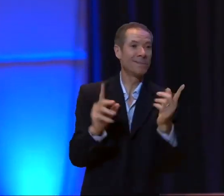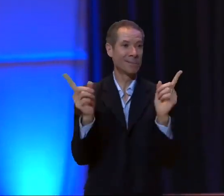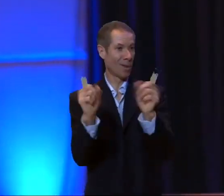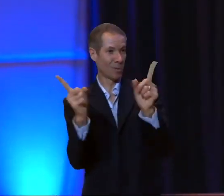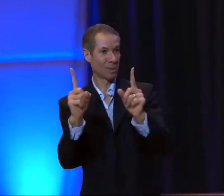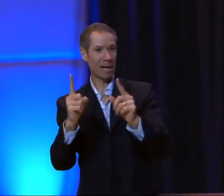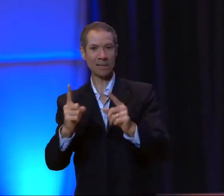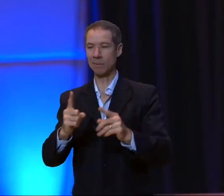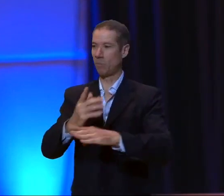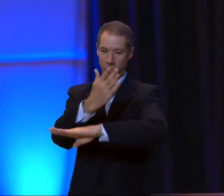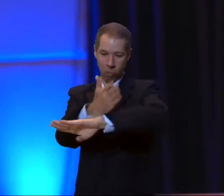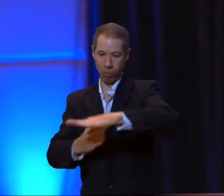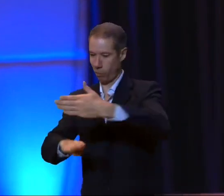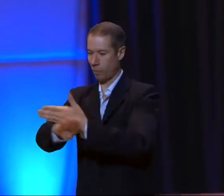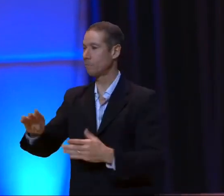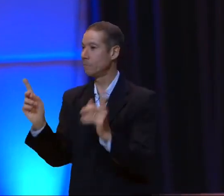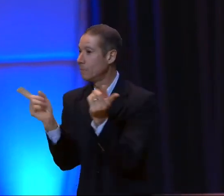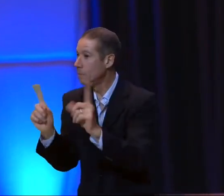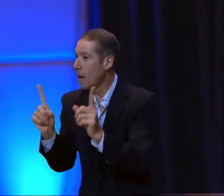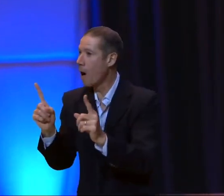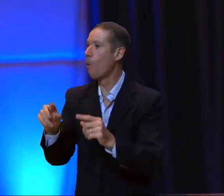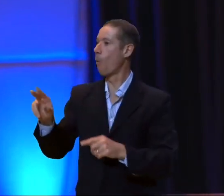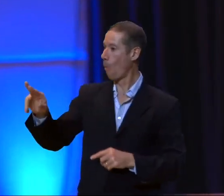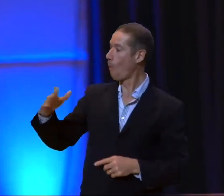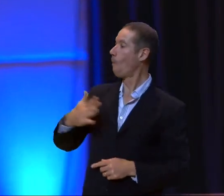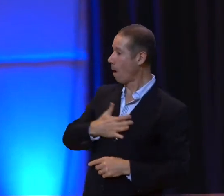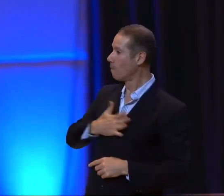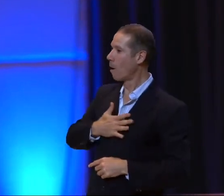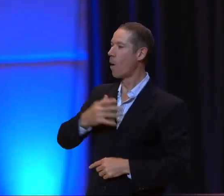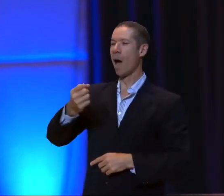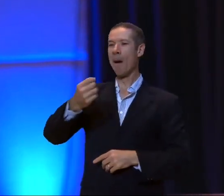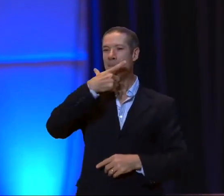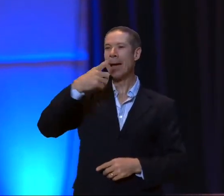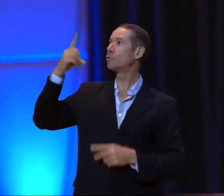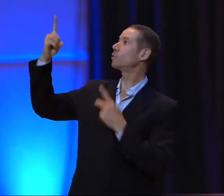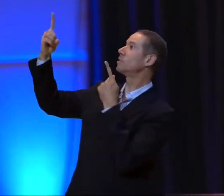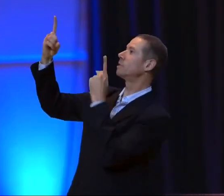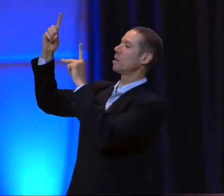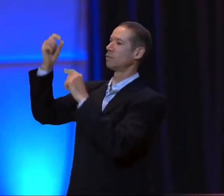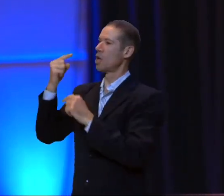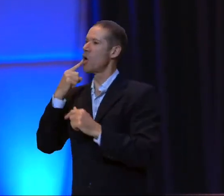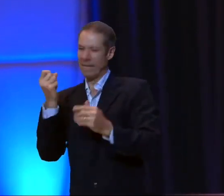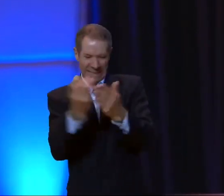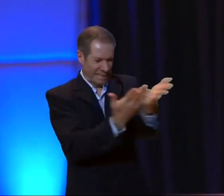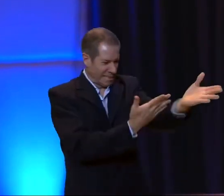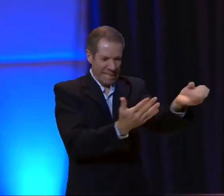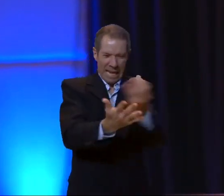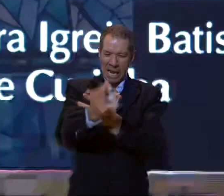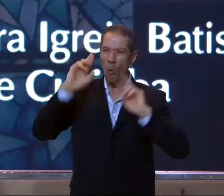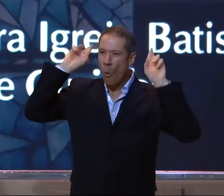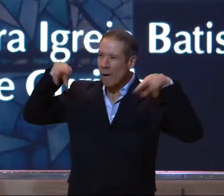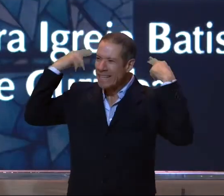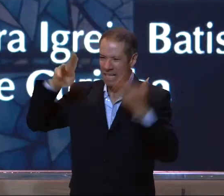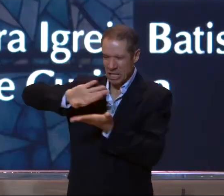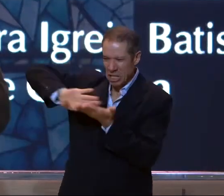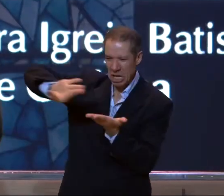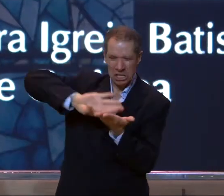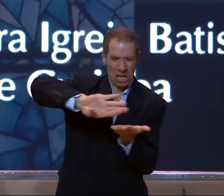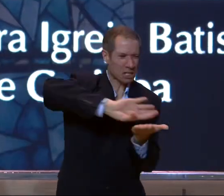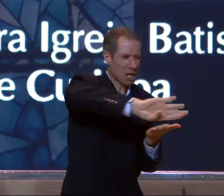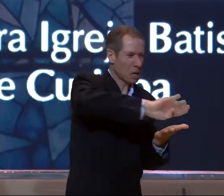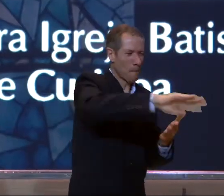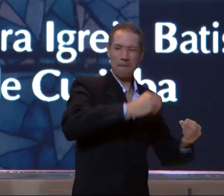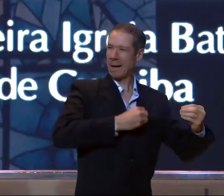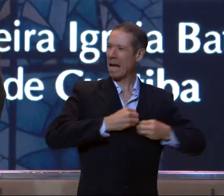os punhos cerrados, a gente trata, meu irmão, com o remédio de Deus, que é o sangue do Cordeiro, que tira o pecado do